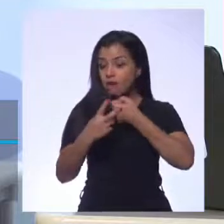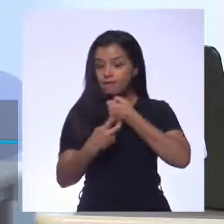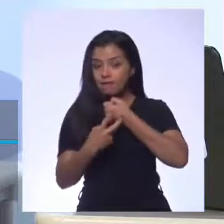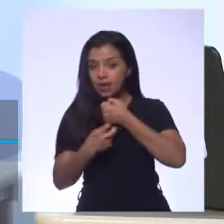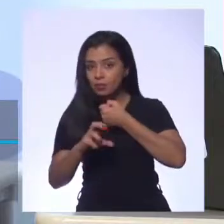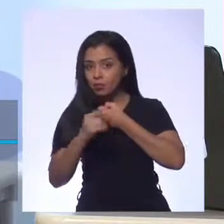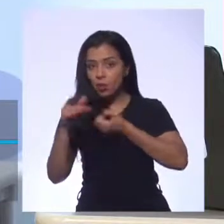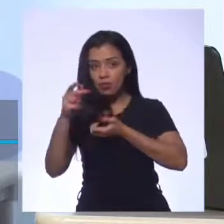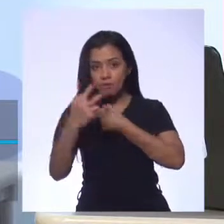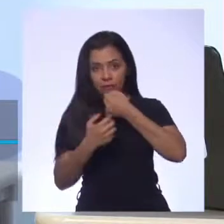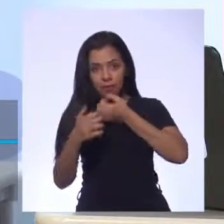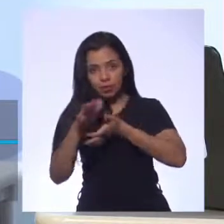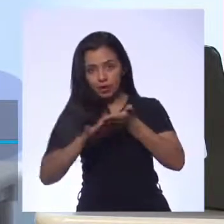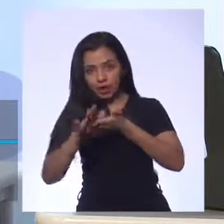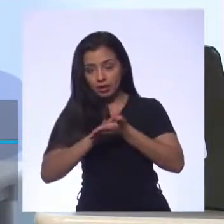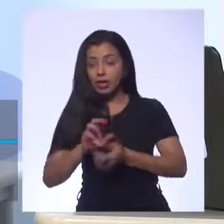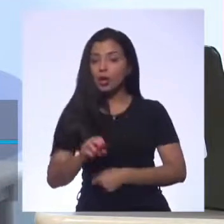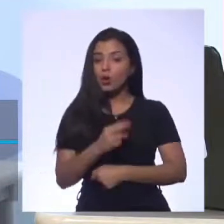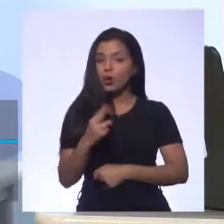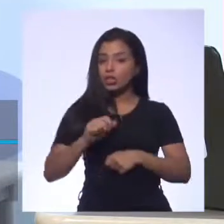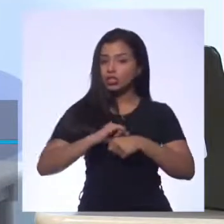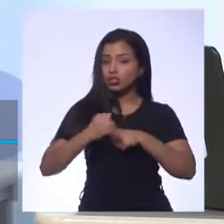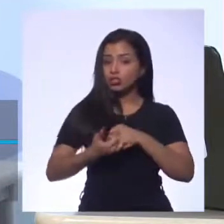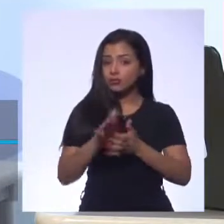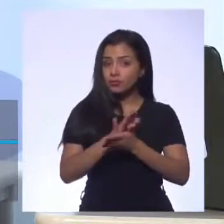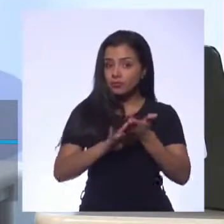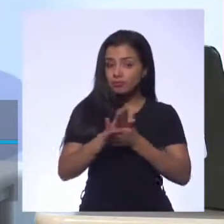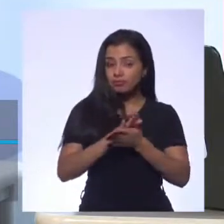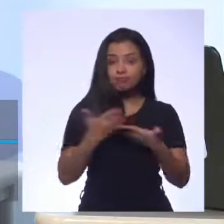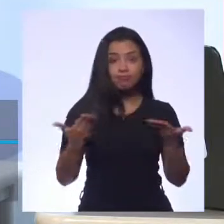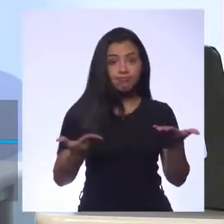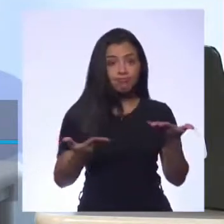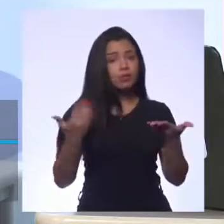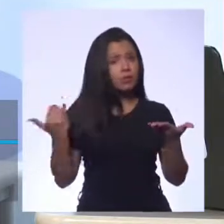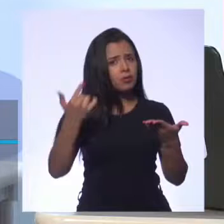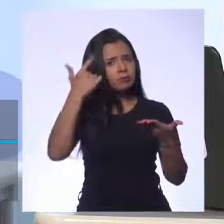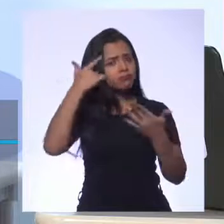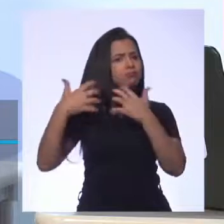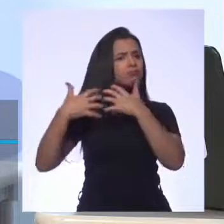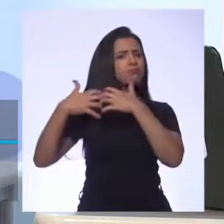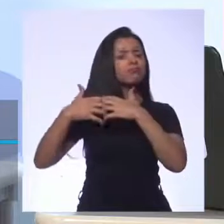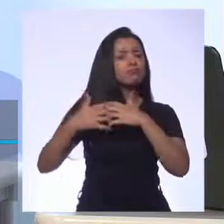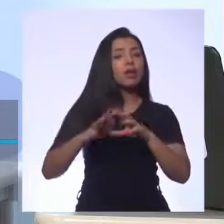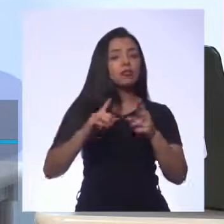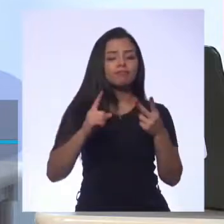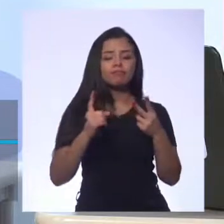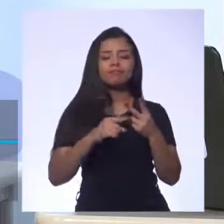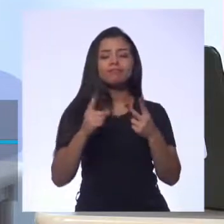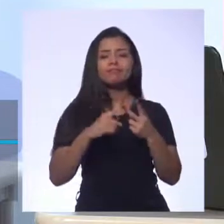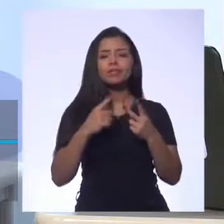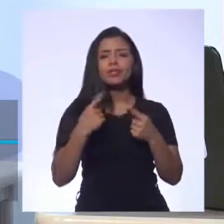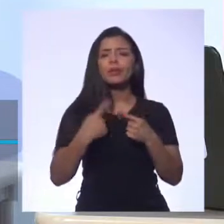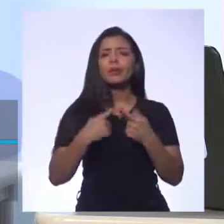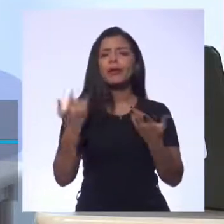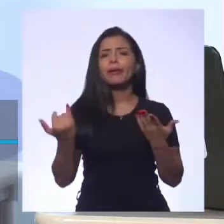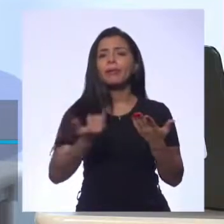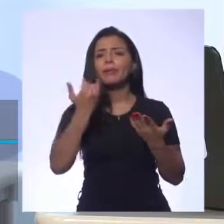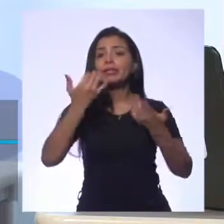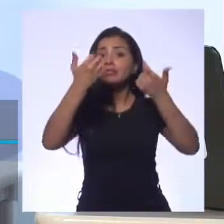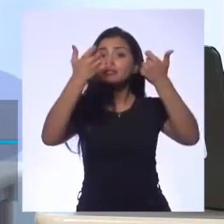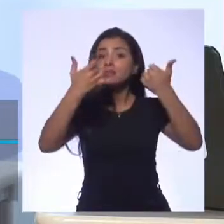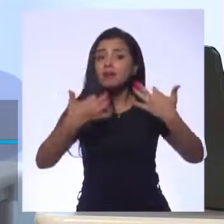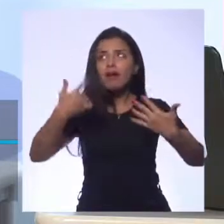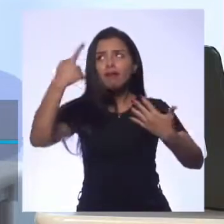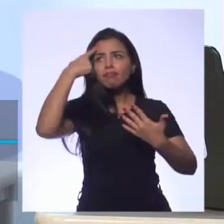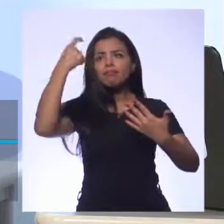sem adjetivos? Vamos pensar. E por que é importante descrever uma ideia, uma situação? Por quê? Para outra pessoa